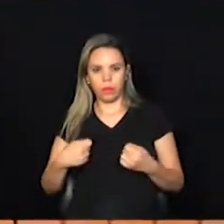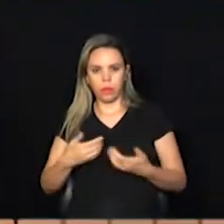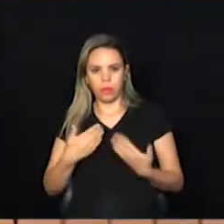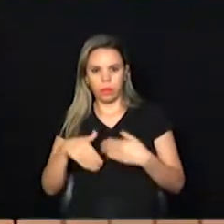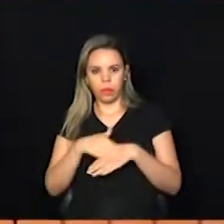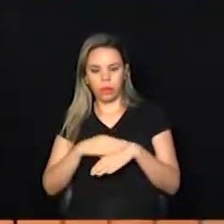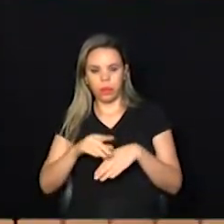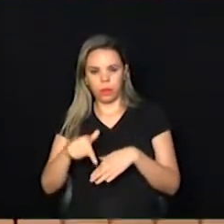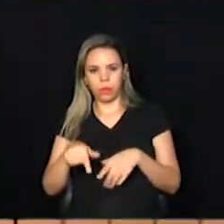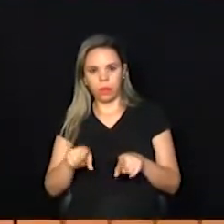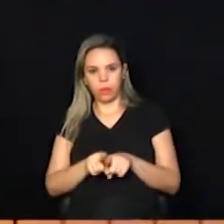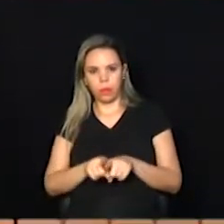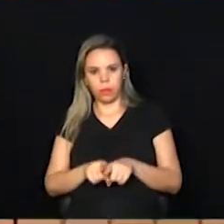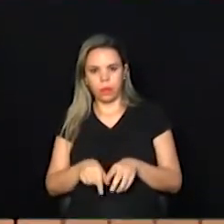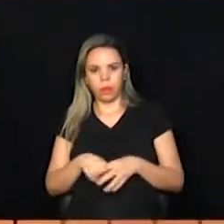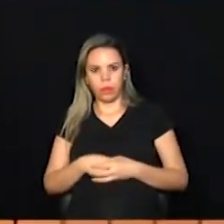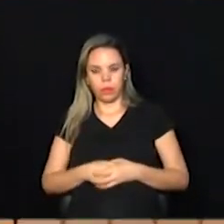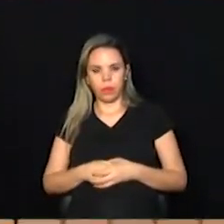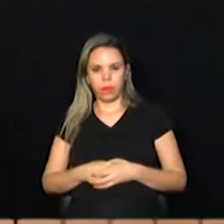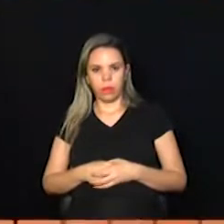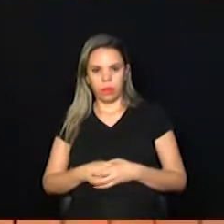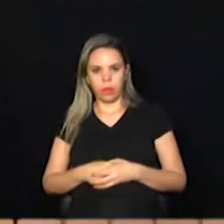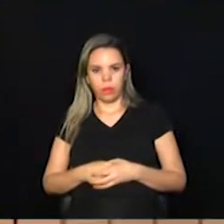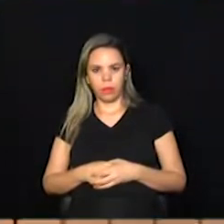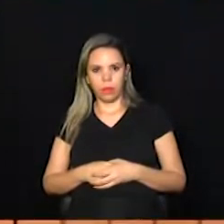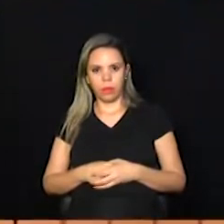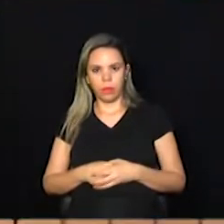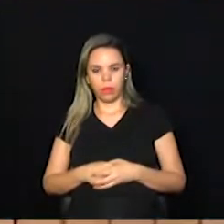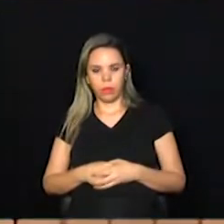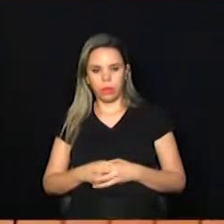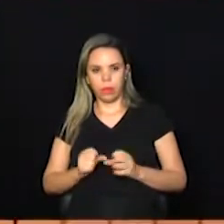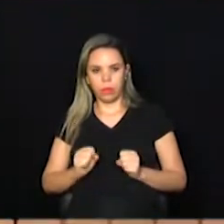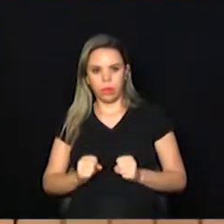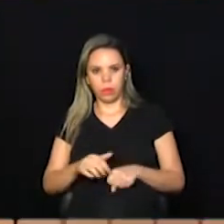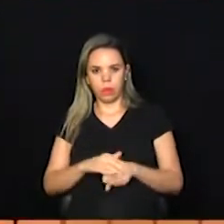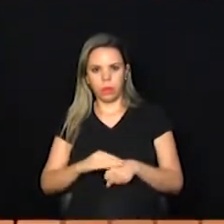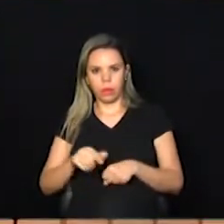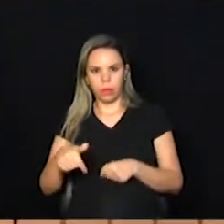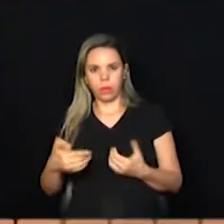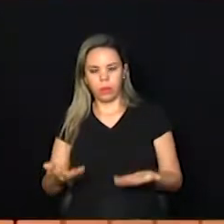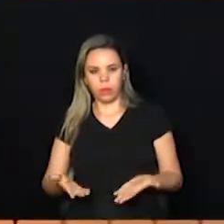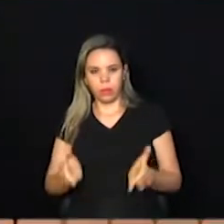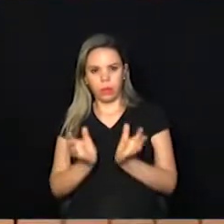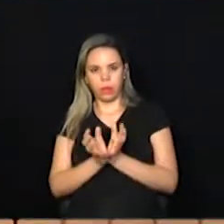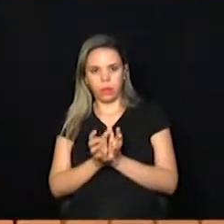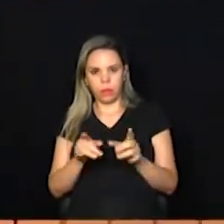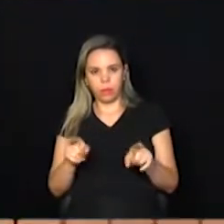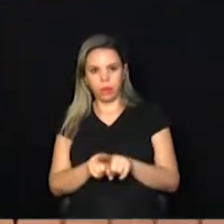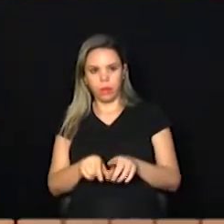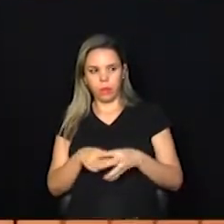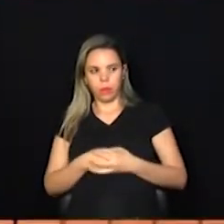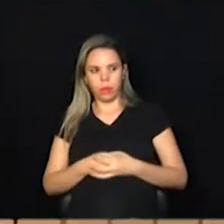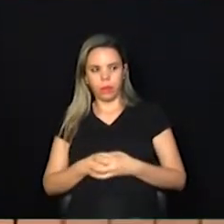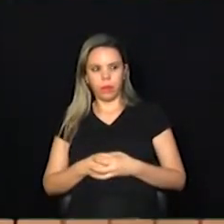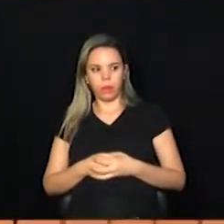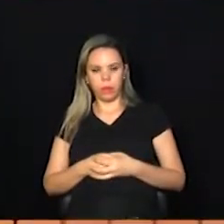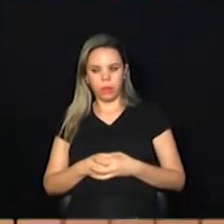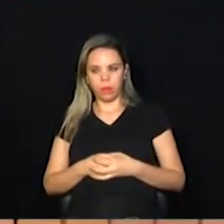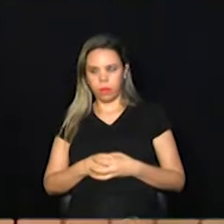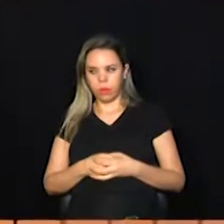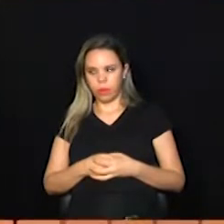conversar também depois, né? A gente pode conversar aqui, a equipe aqui também.